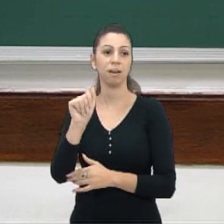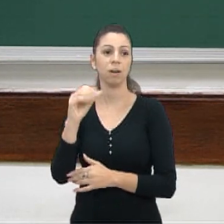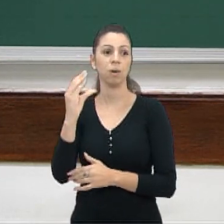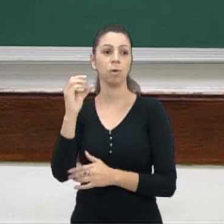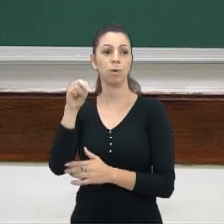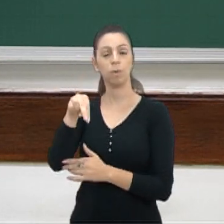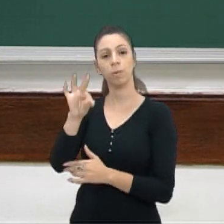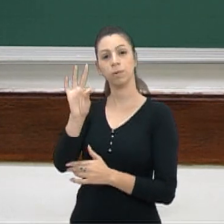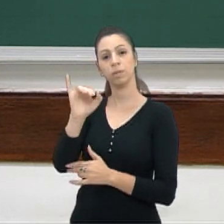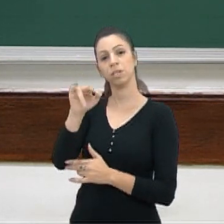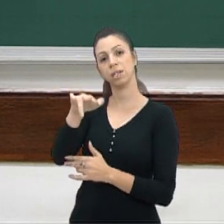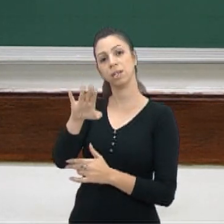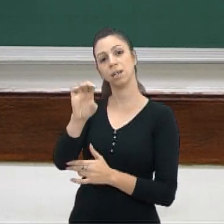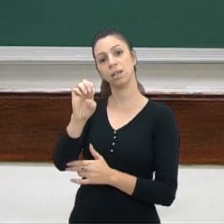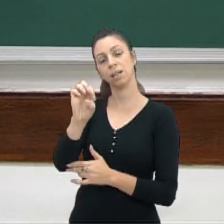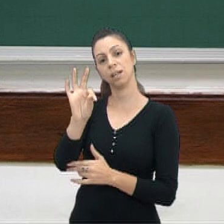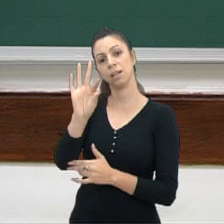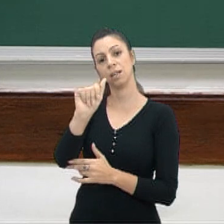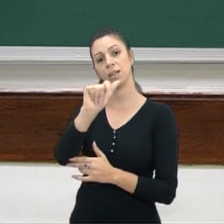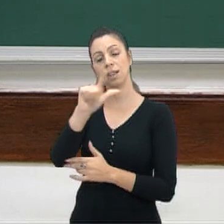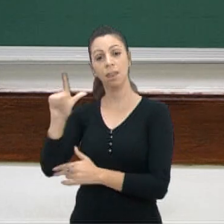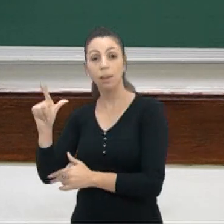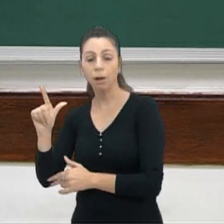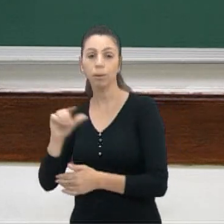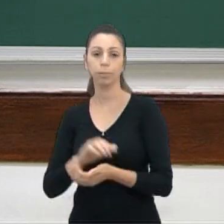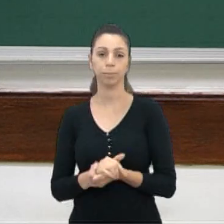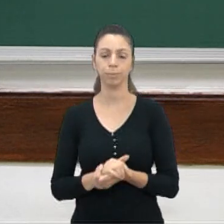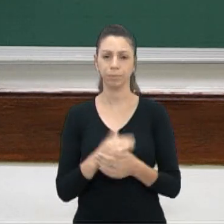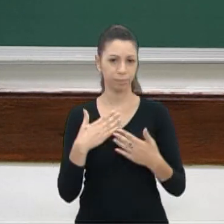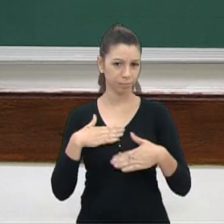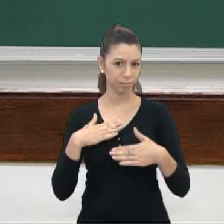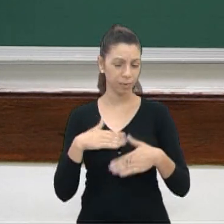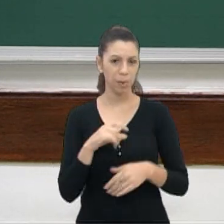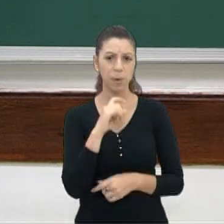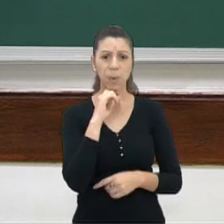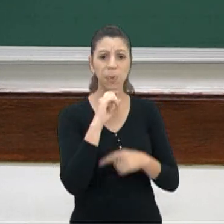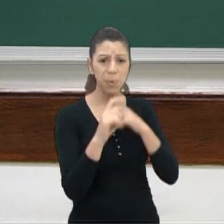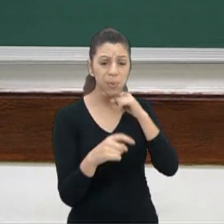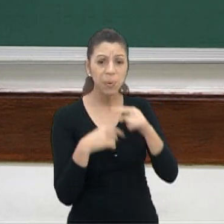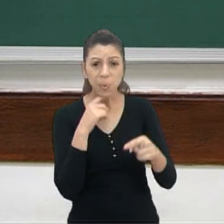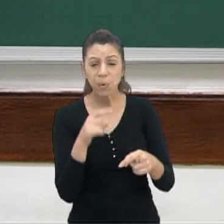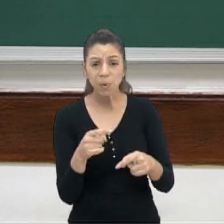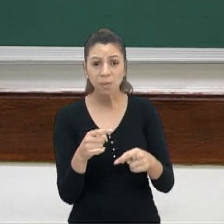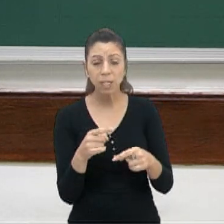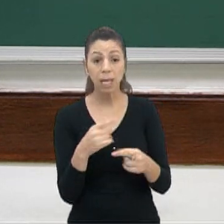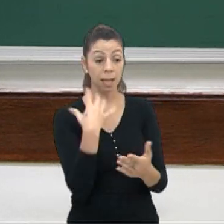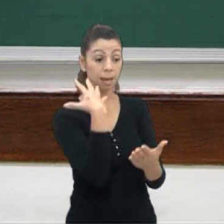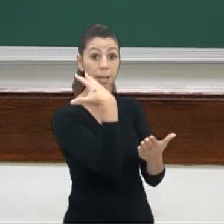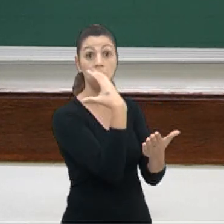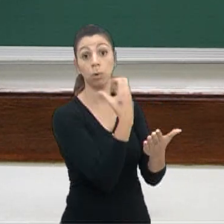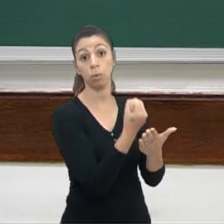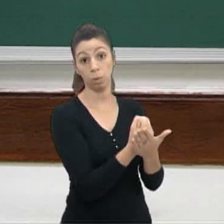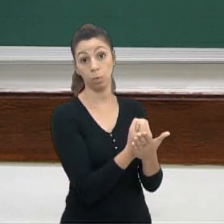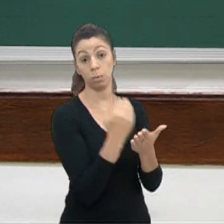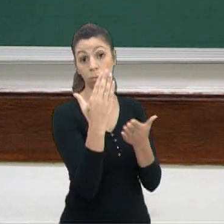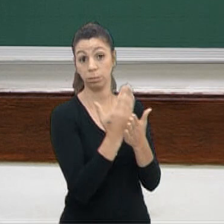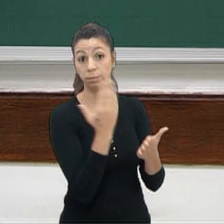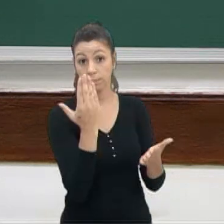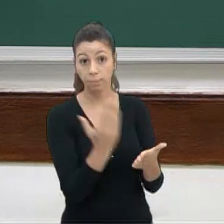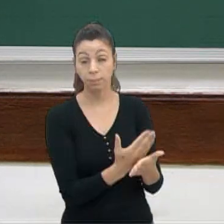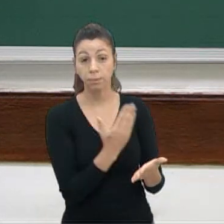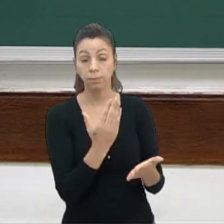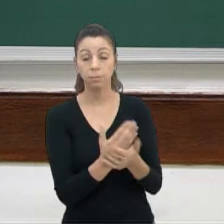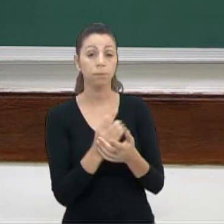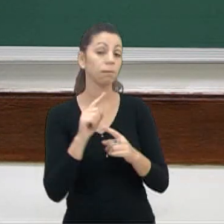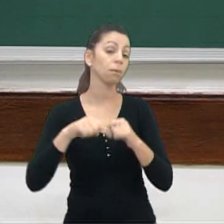Beleza? Se você teve alguma dúvida, não tem problema, mas anote no seu caderno